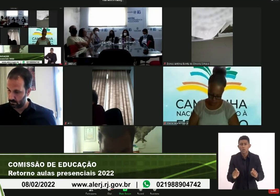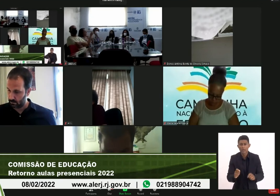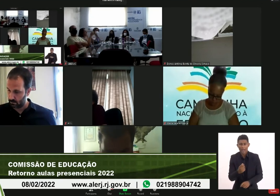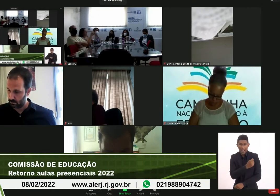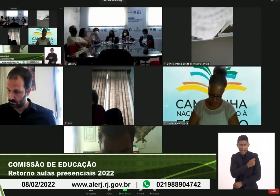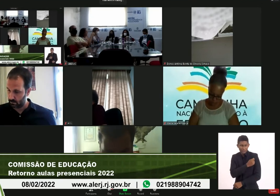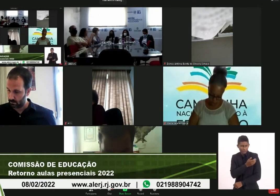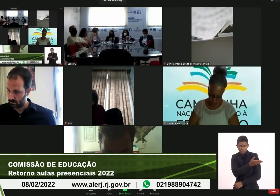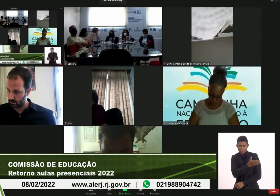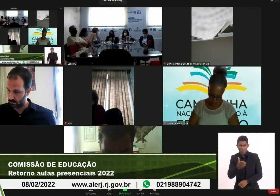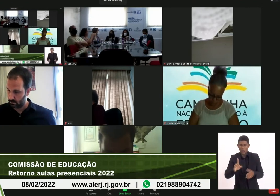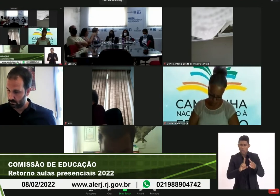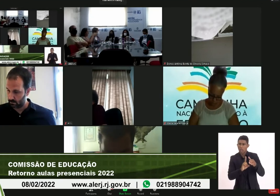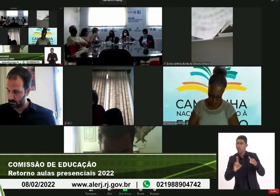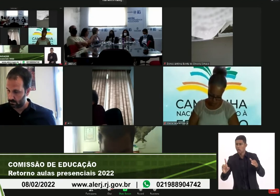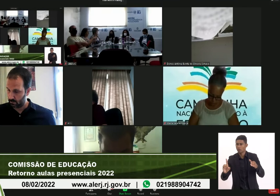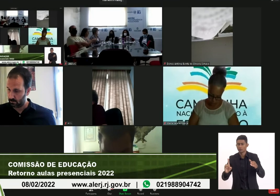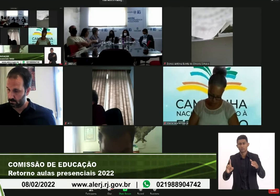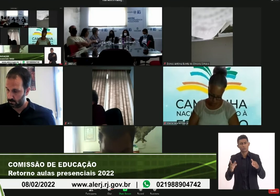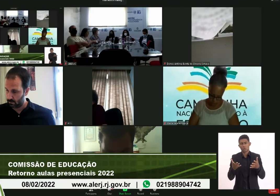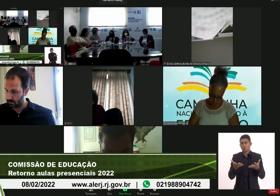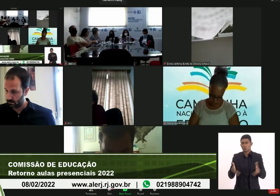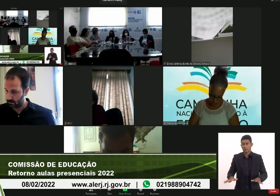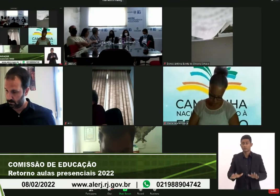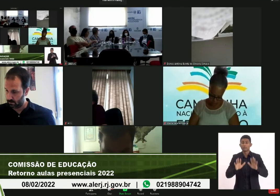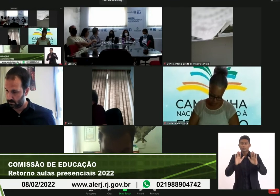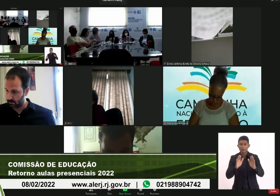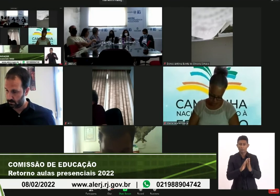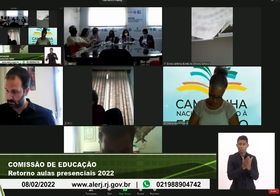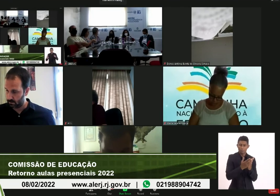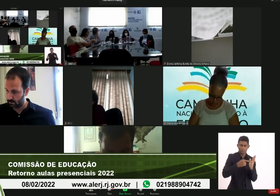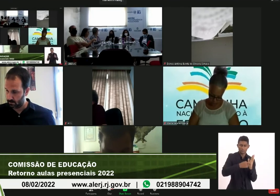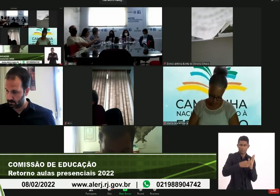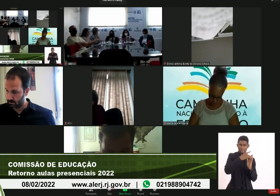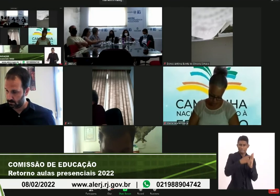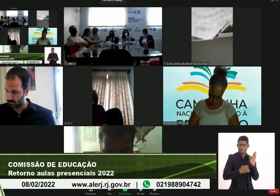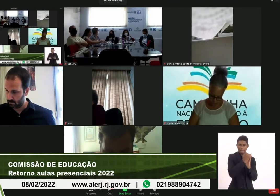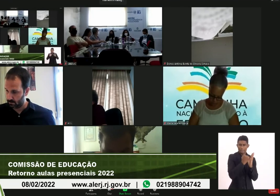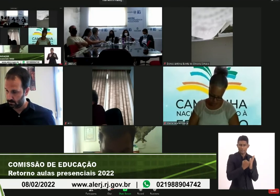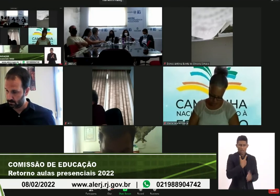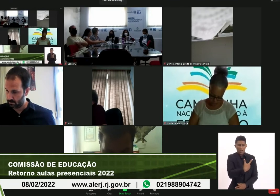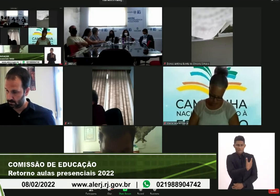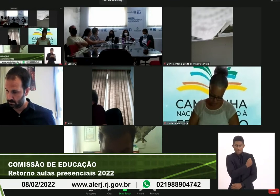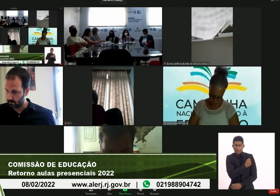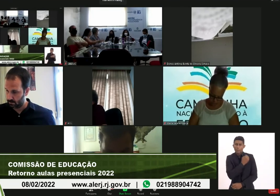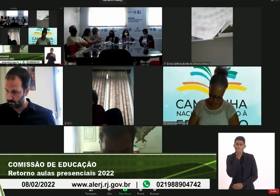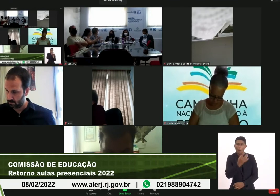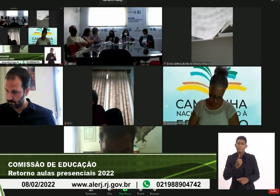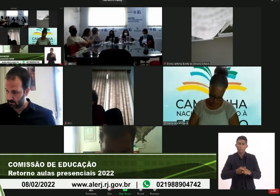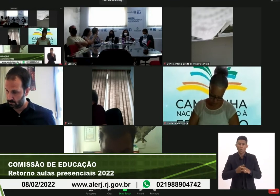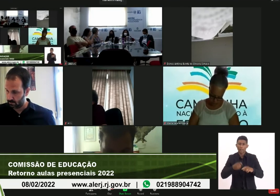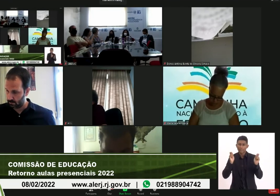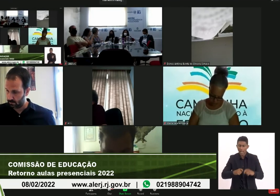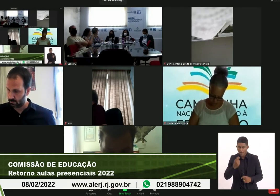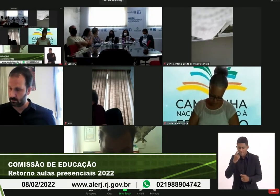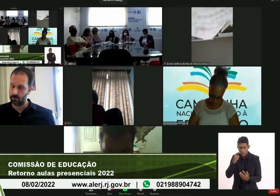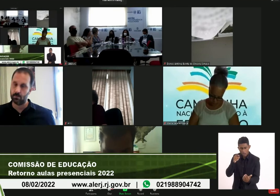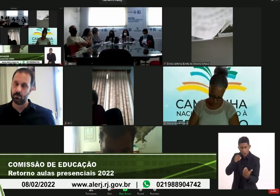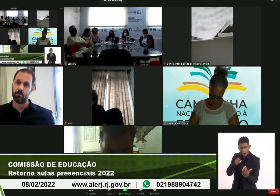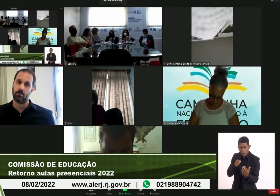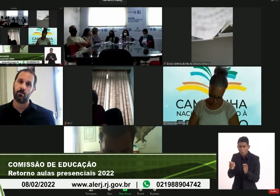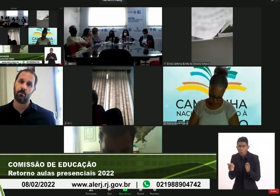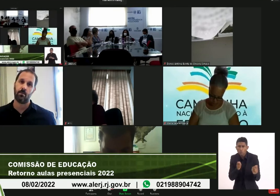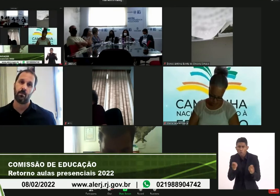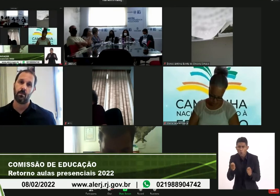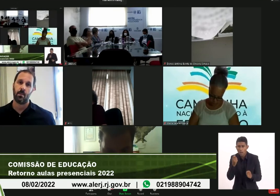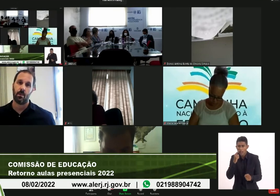retirados da escola. Mas o passaporte vacinal serve para a gente ter o controle de quem está e quem não está vacinado. E